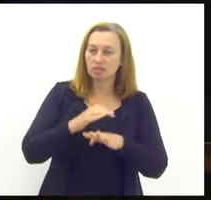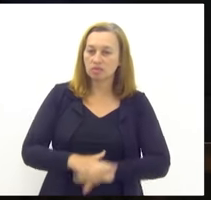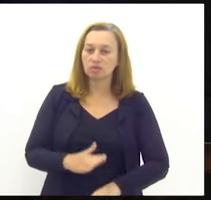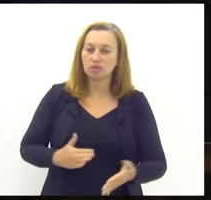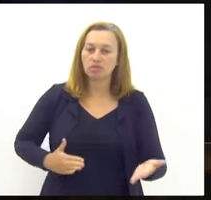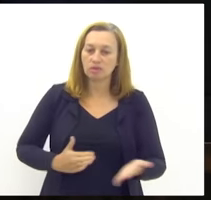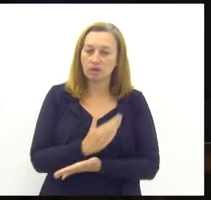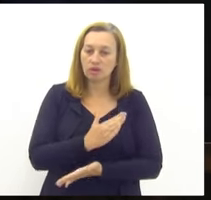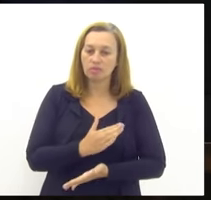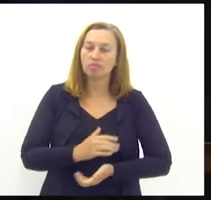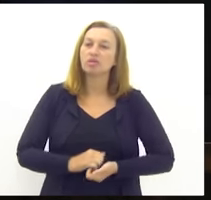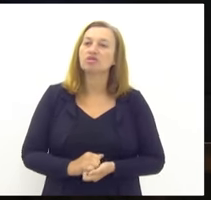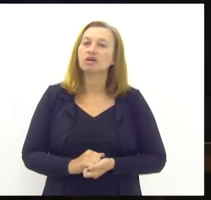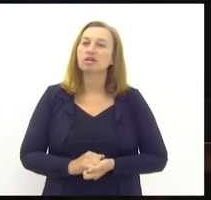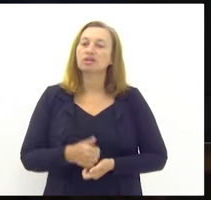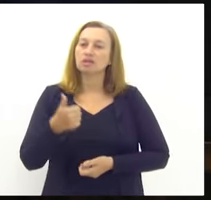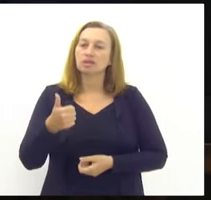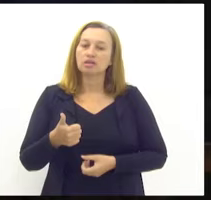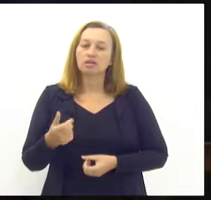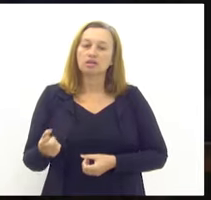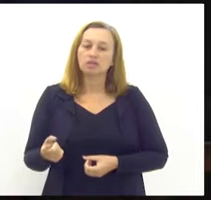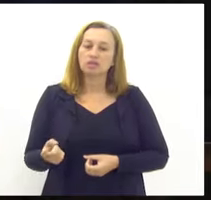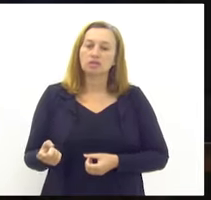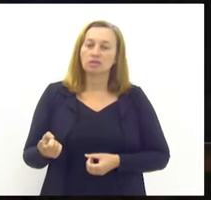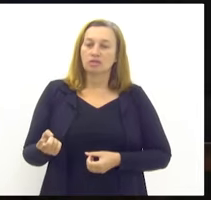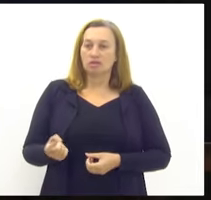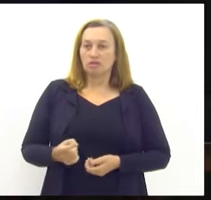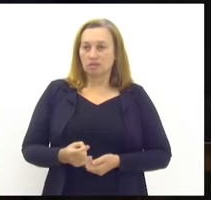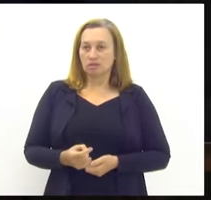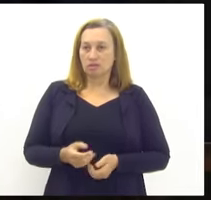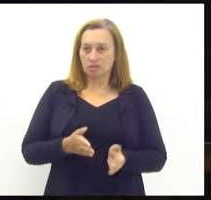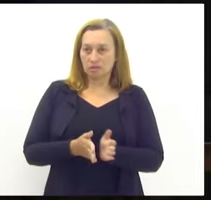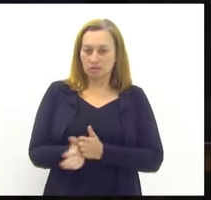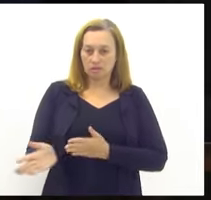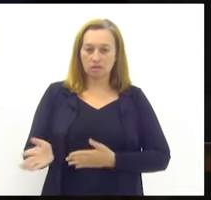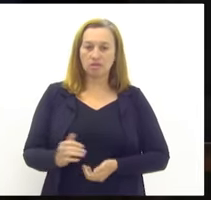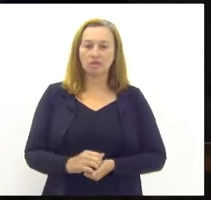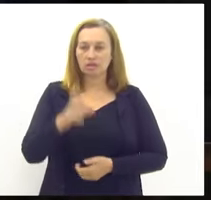permane Como estão aprovado vai a promulga